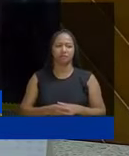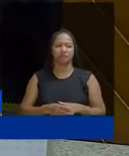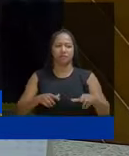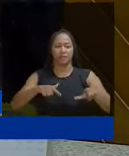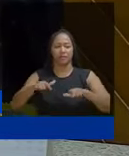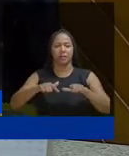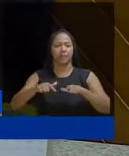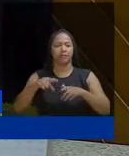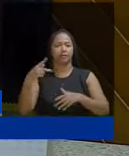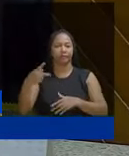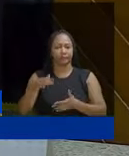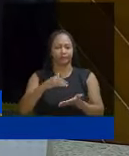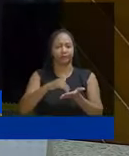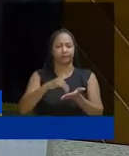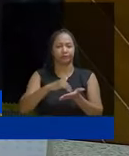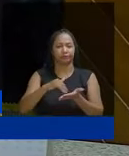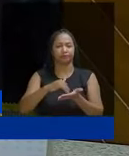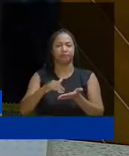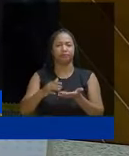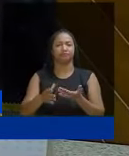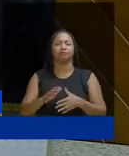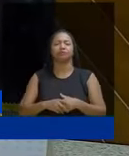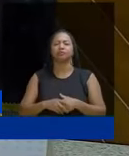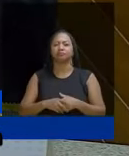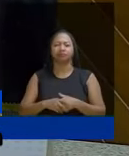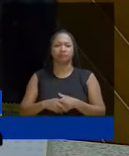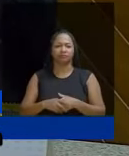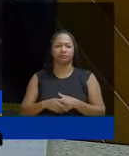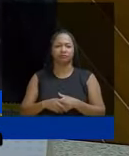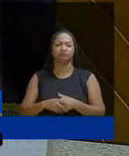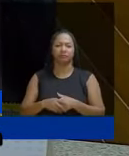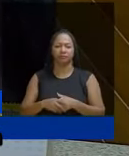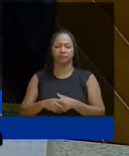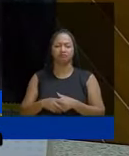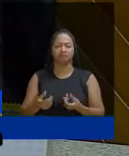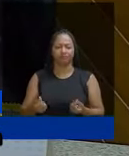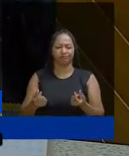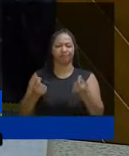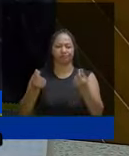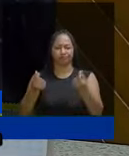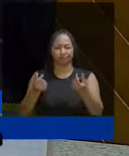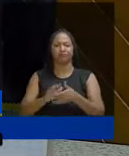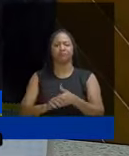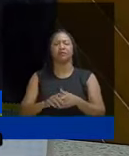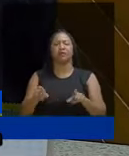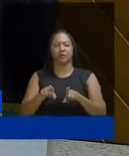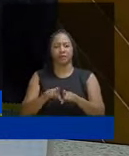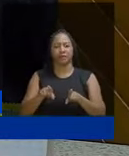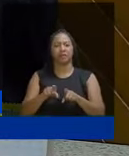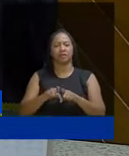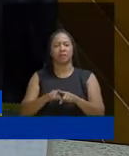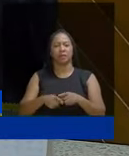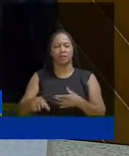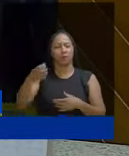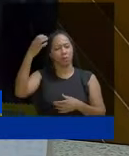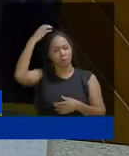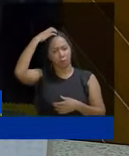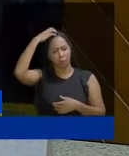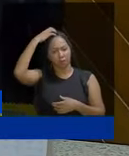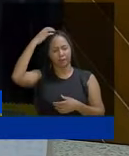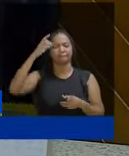gestão e que resultou na imprestabilidade da fração executada. E também foi apontada